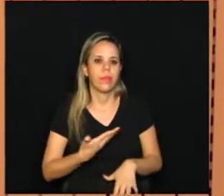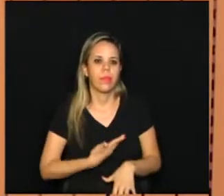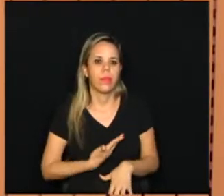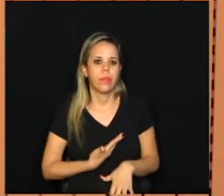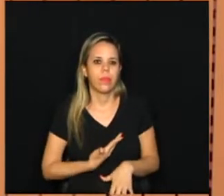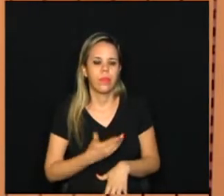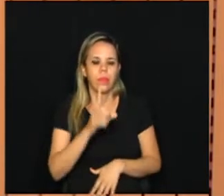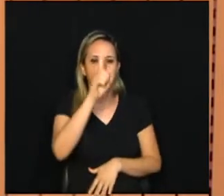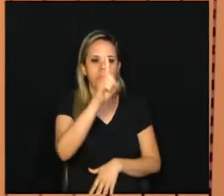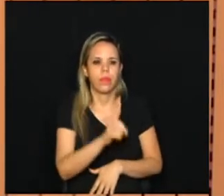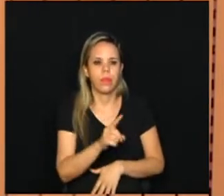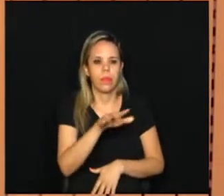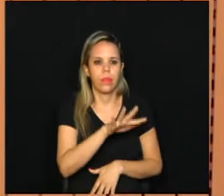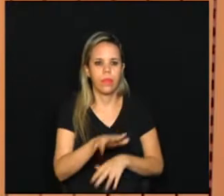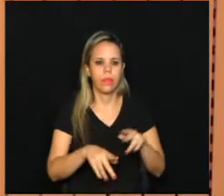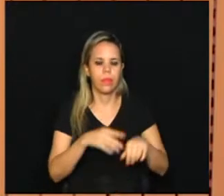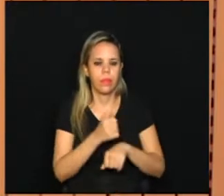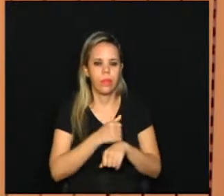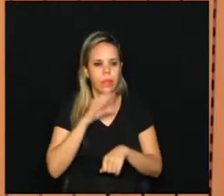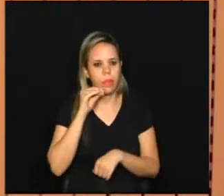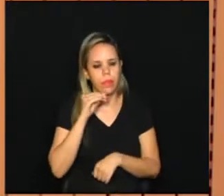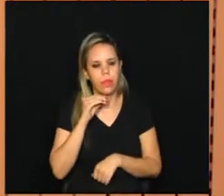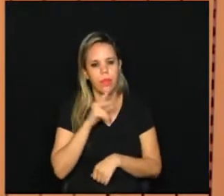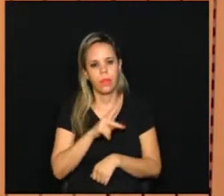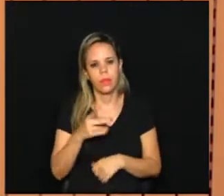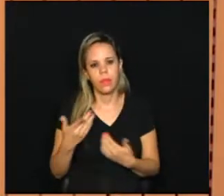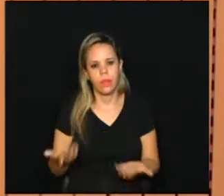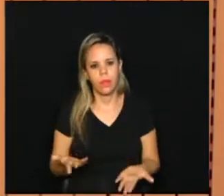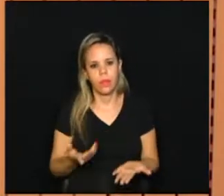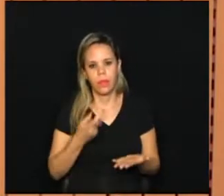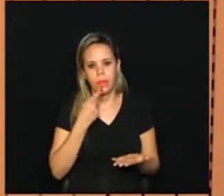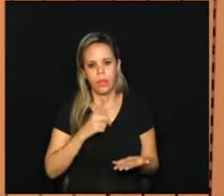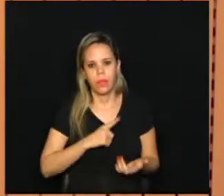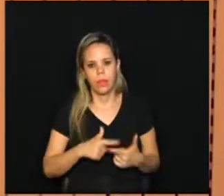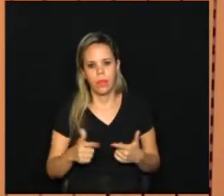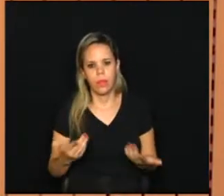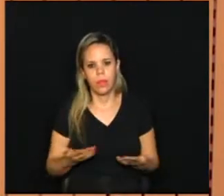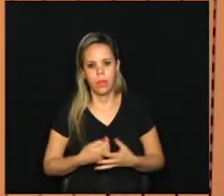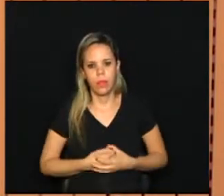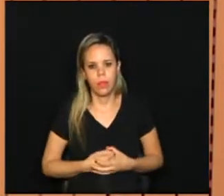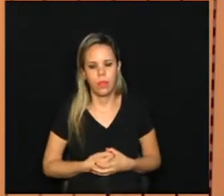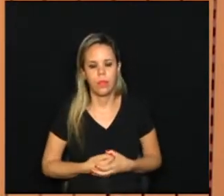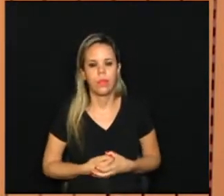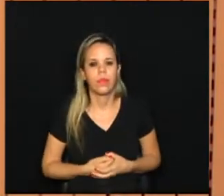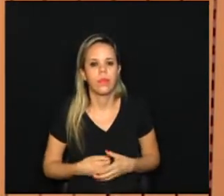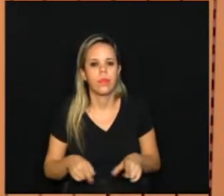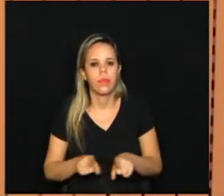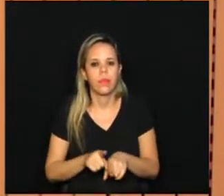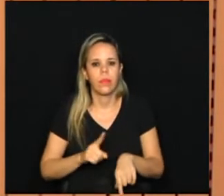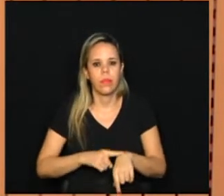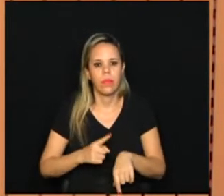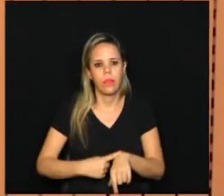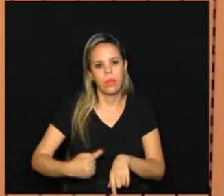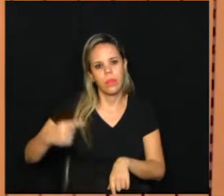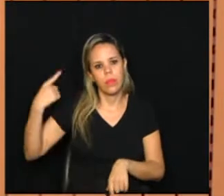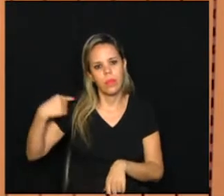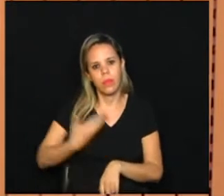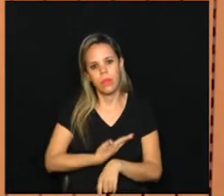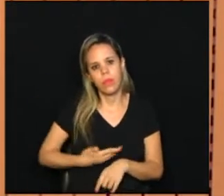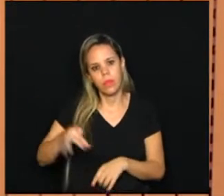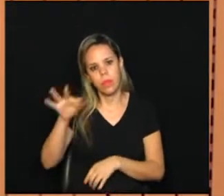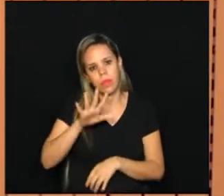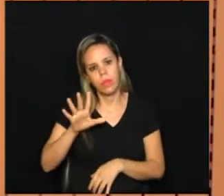da direção da escola, dos professores, que é justamente o caso que a gente está tendo agora. E também teve um momento, né, que o governo federal